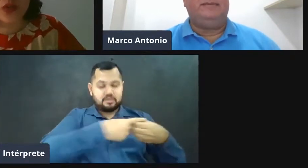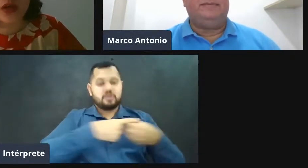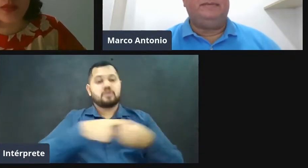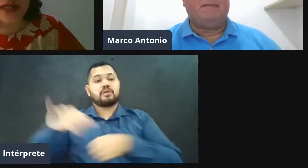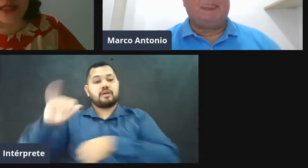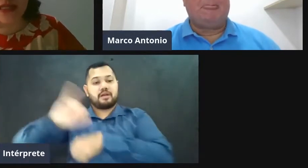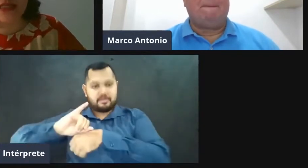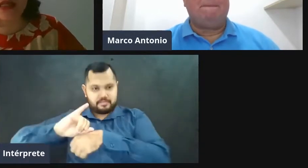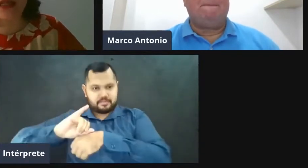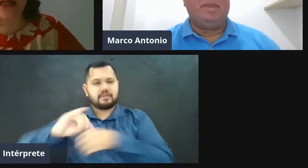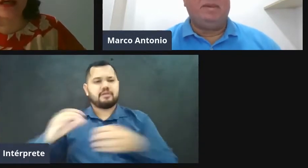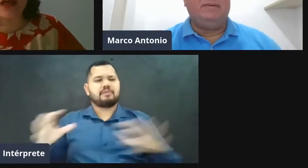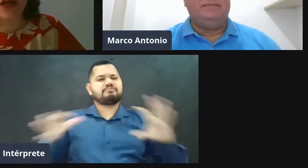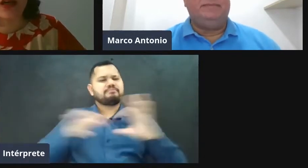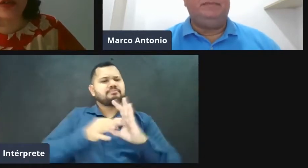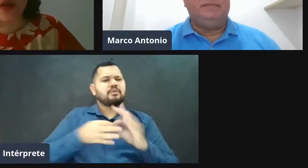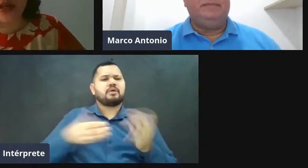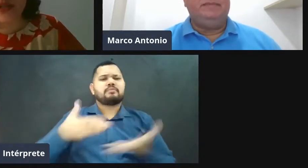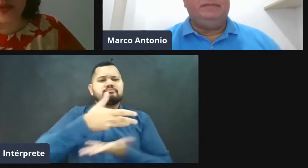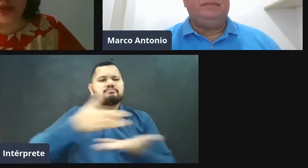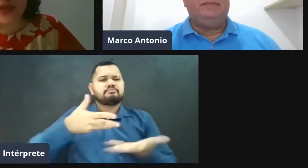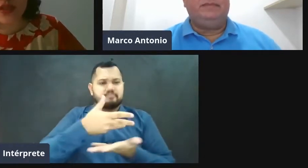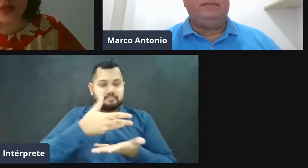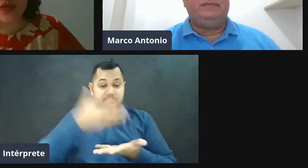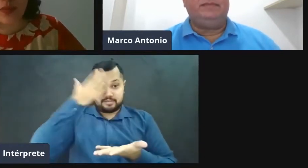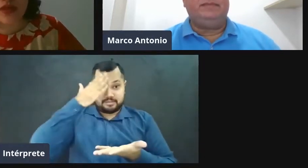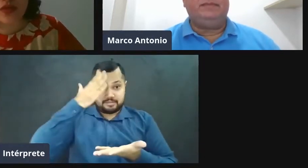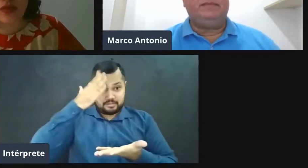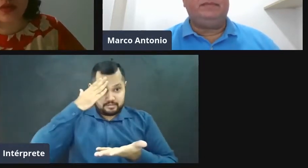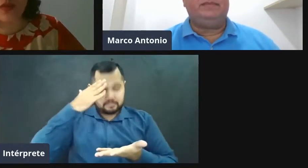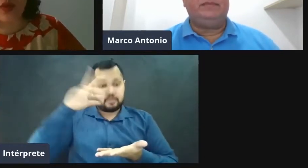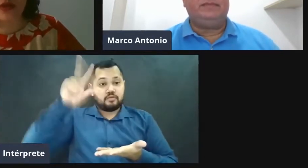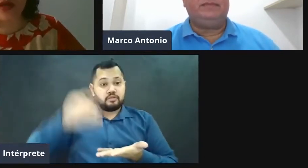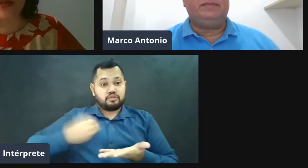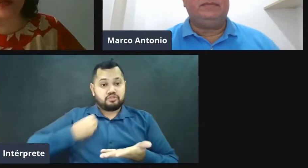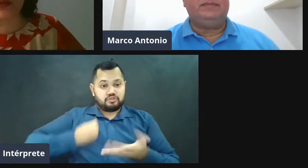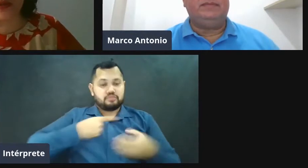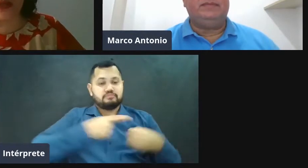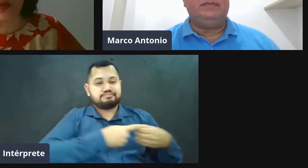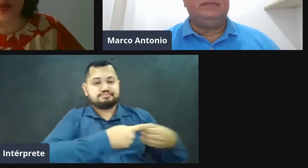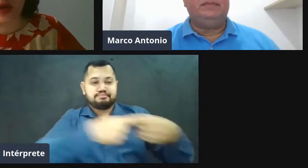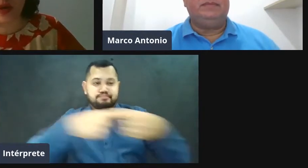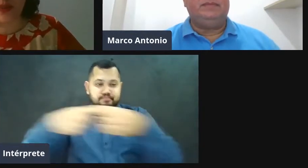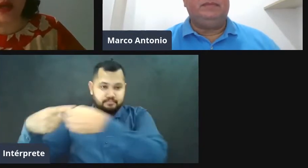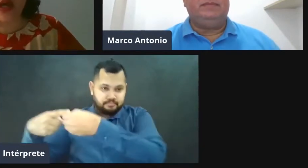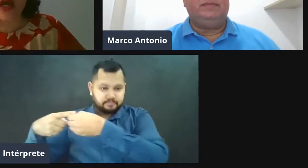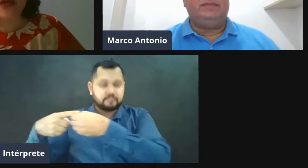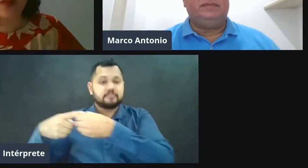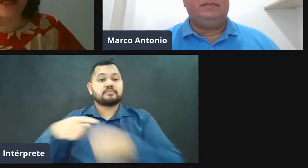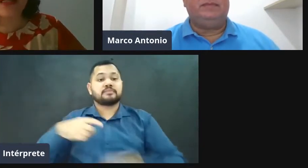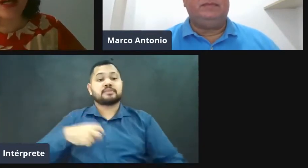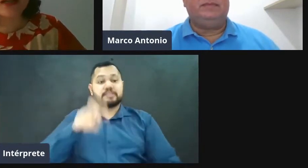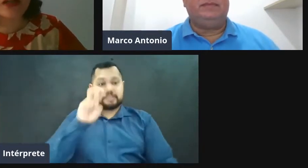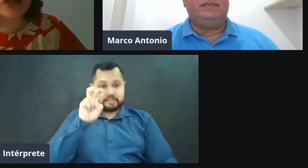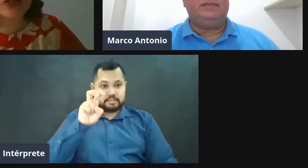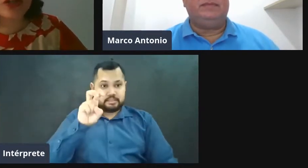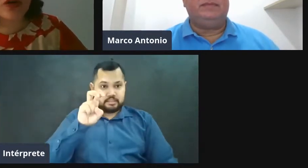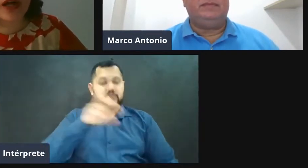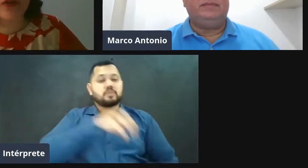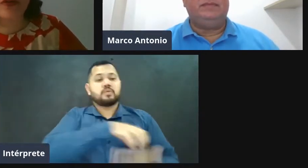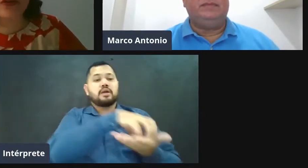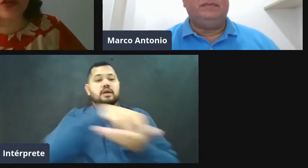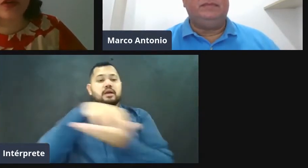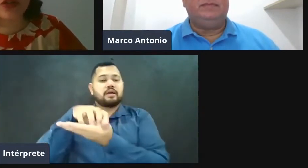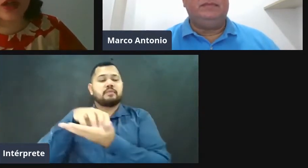UFAM tem sua presença, né, em diferentes municípios do Amazonas por meio dos seus 5 campi. E pelas